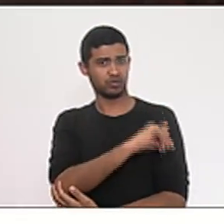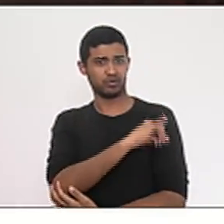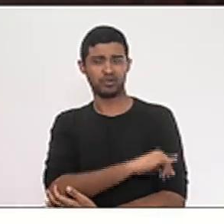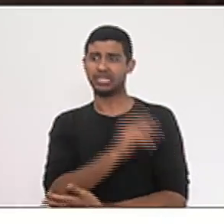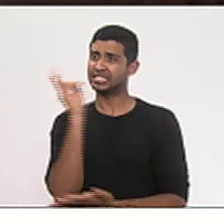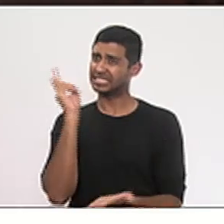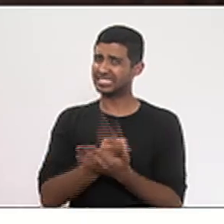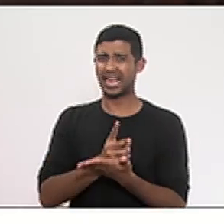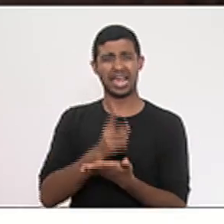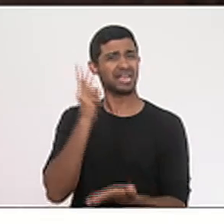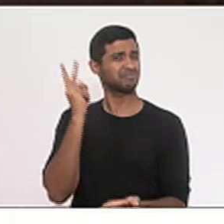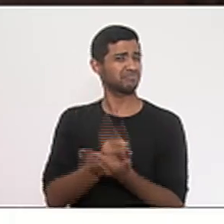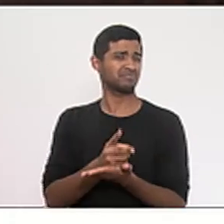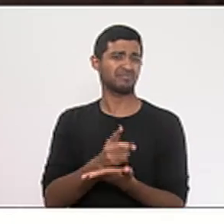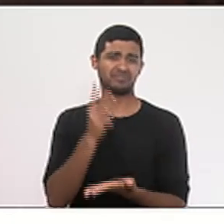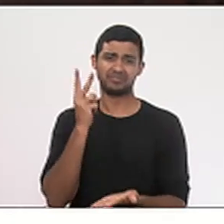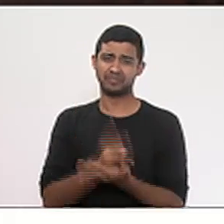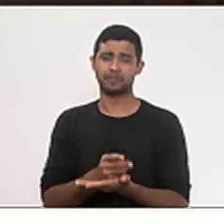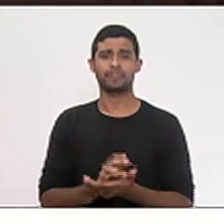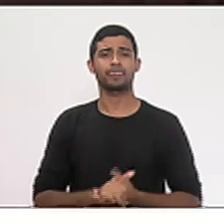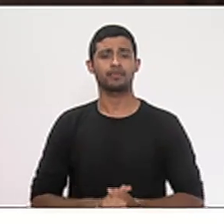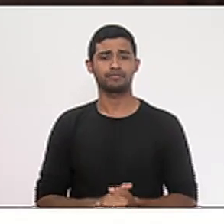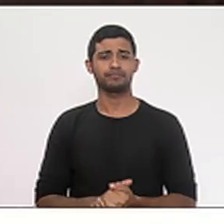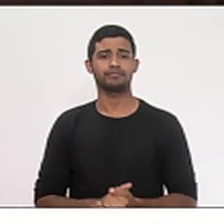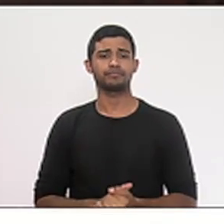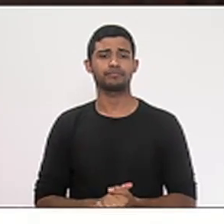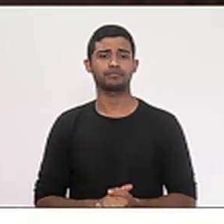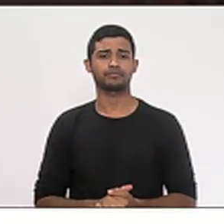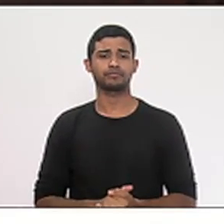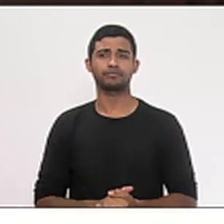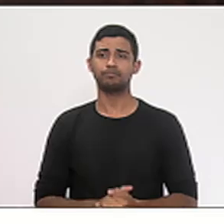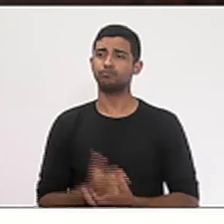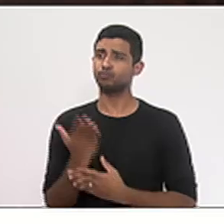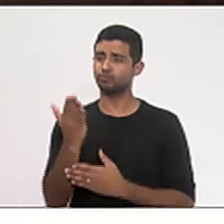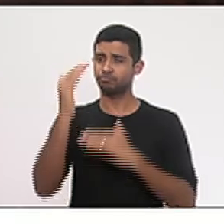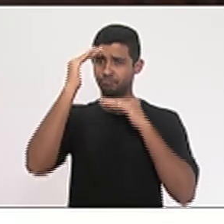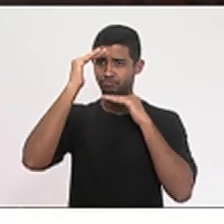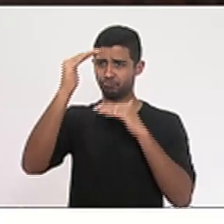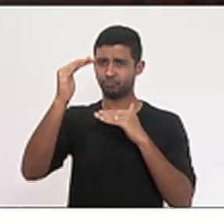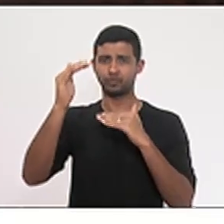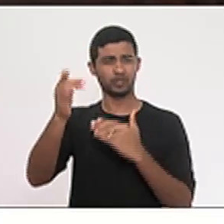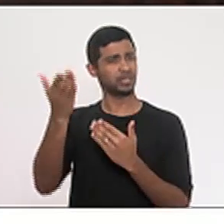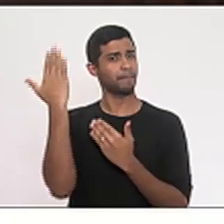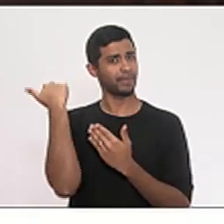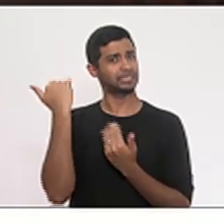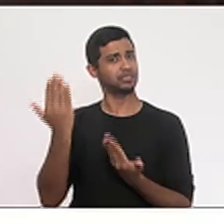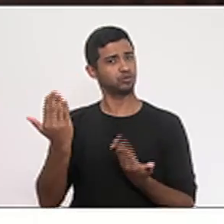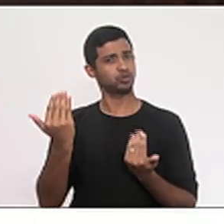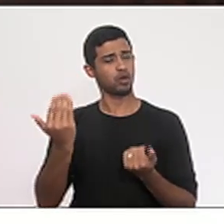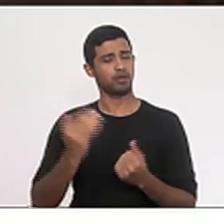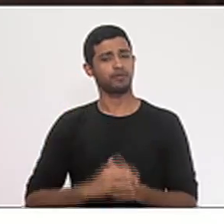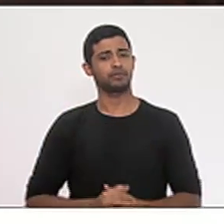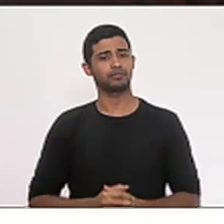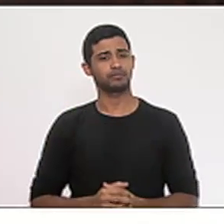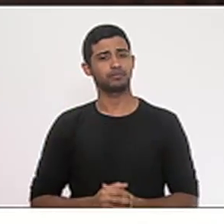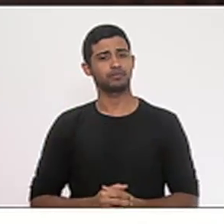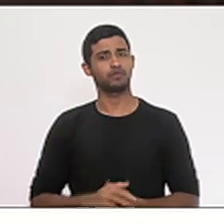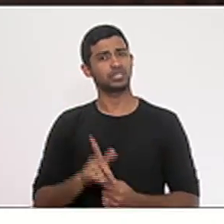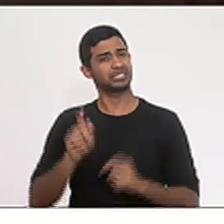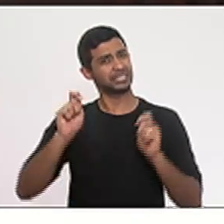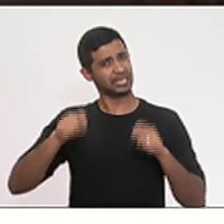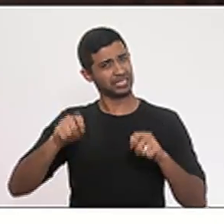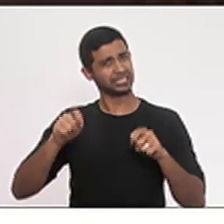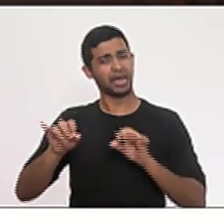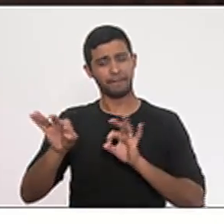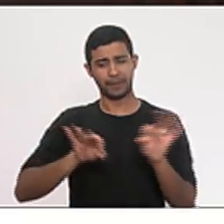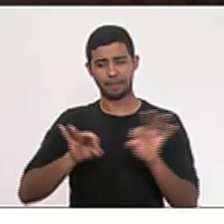sempre foram, adiante no seu tempo, e Vossa Excelência, na sua juventude, pode conduzir esse